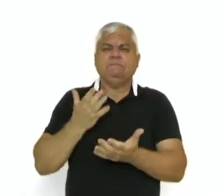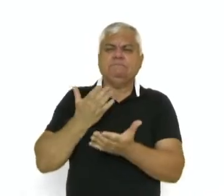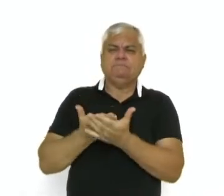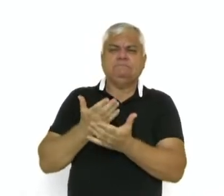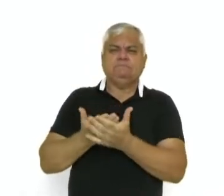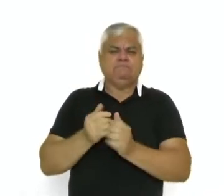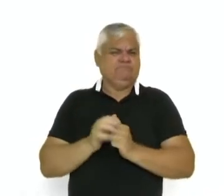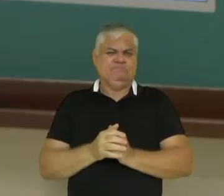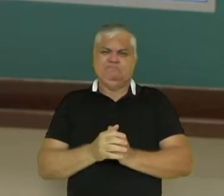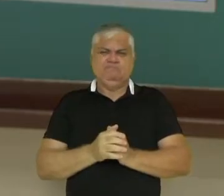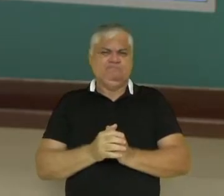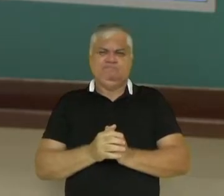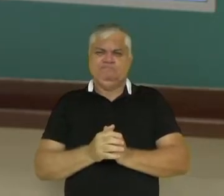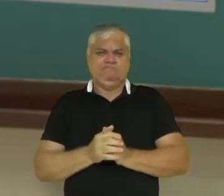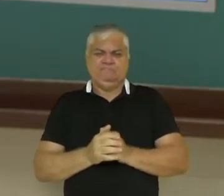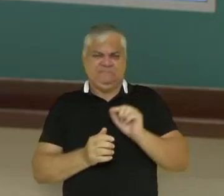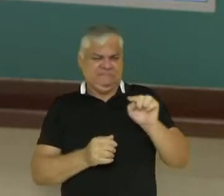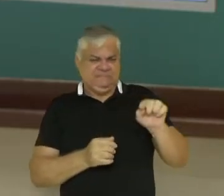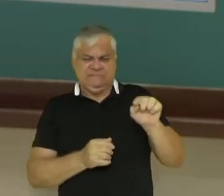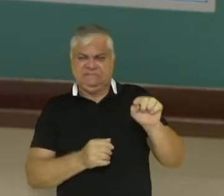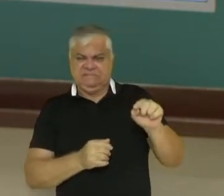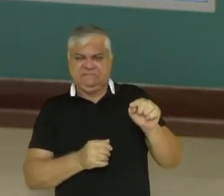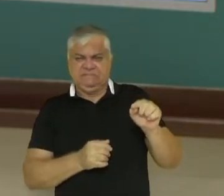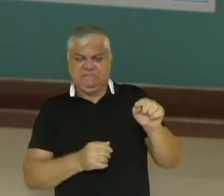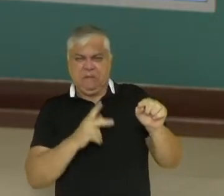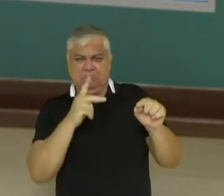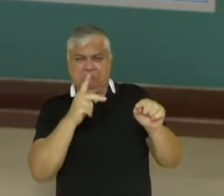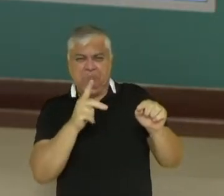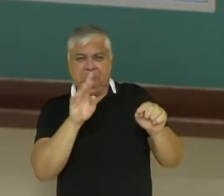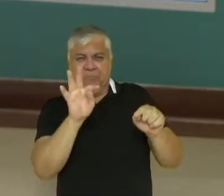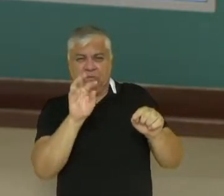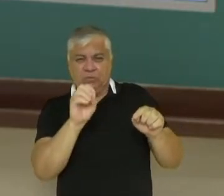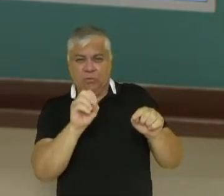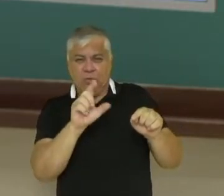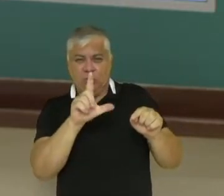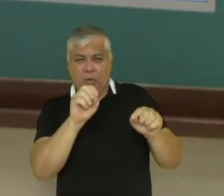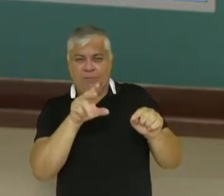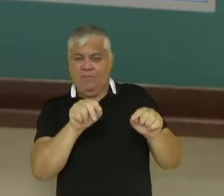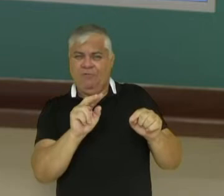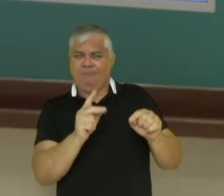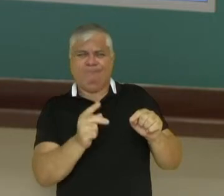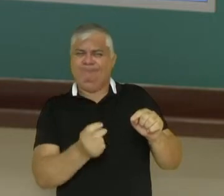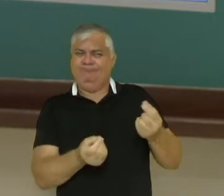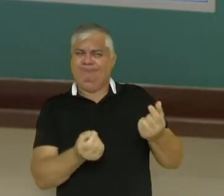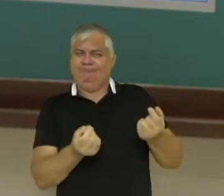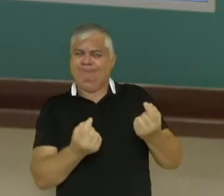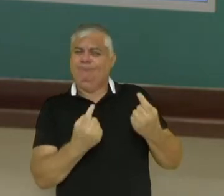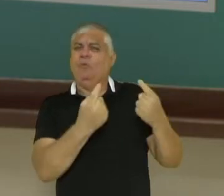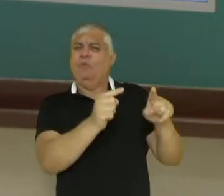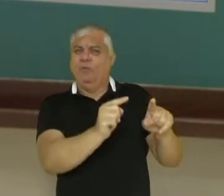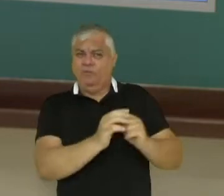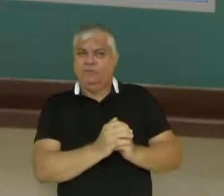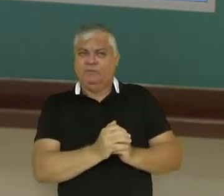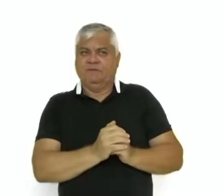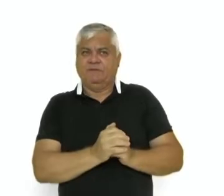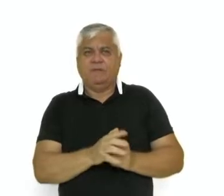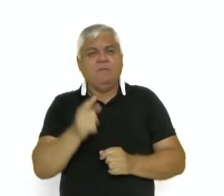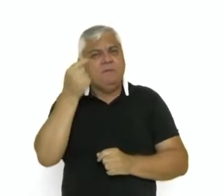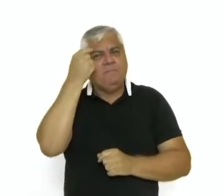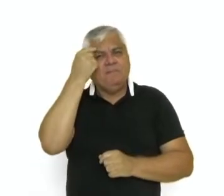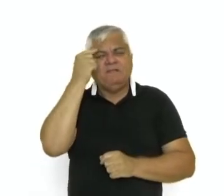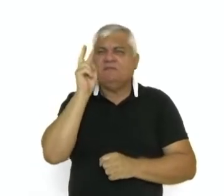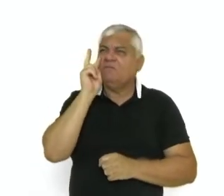geocêntrico, né? Ou seja, questionar o modelo Ptolomeu. Então, primeira coisa que a gente tem, a trajetória de Marte e outros corpos